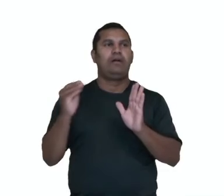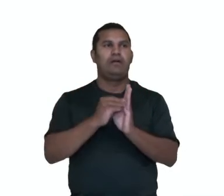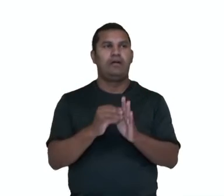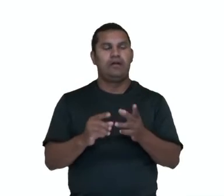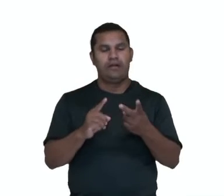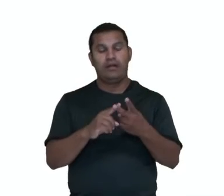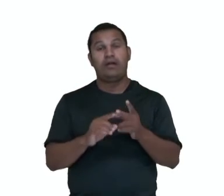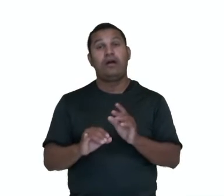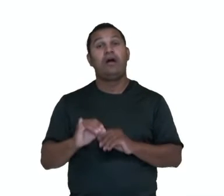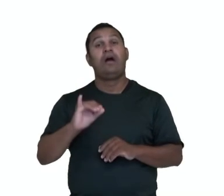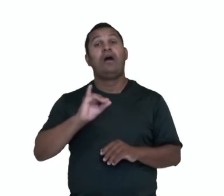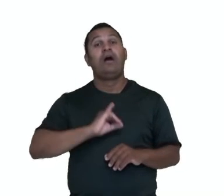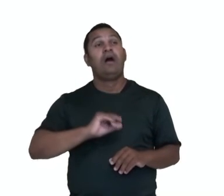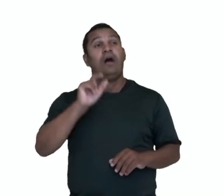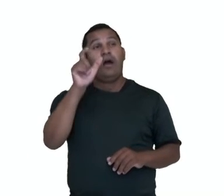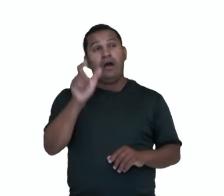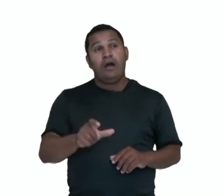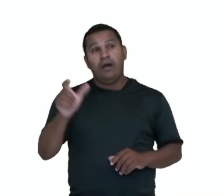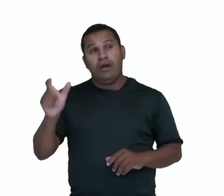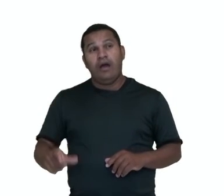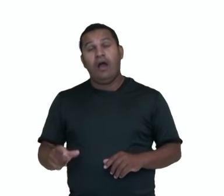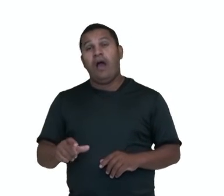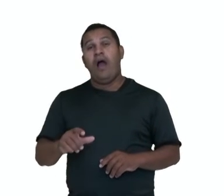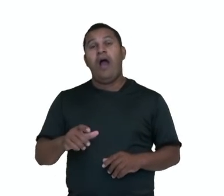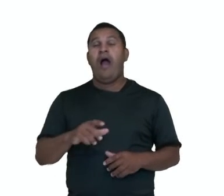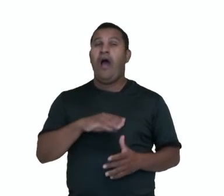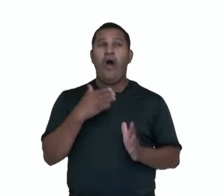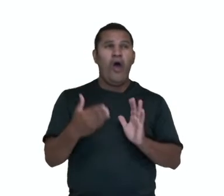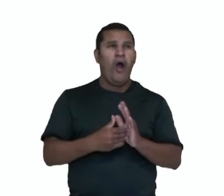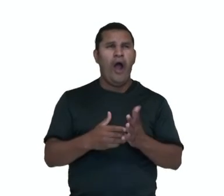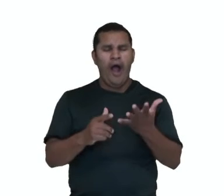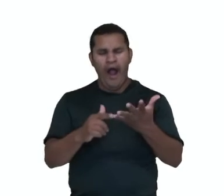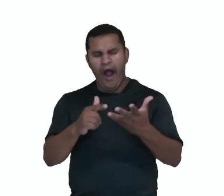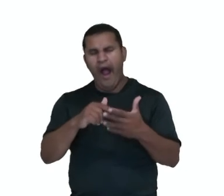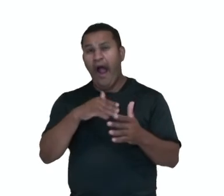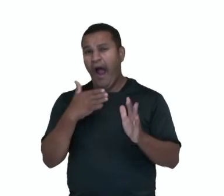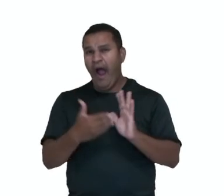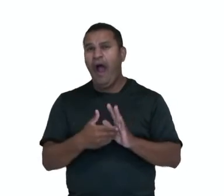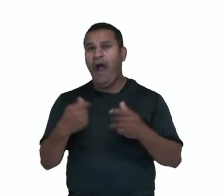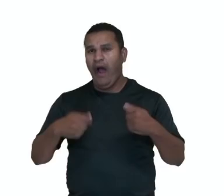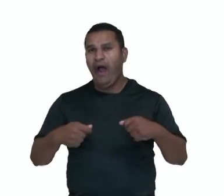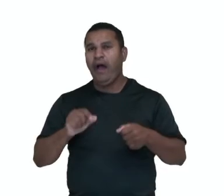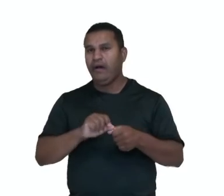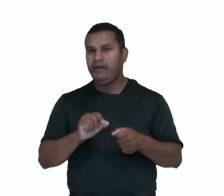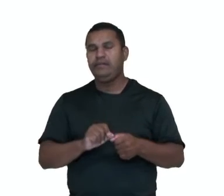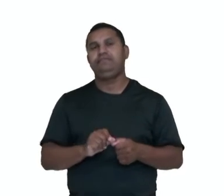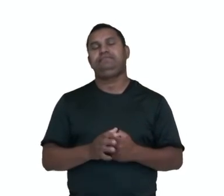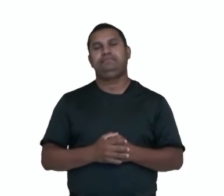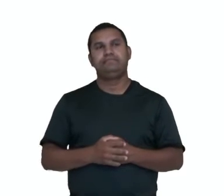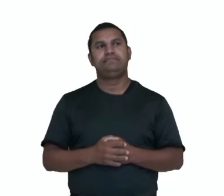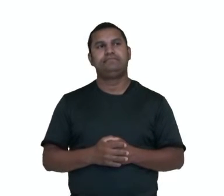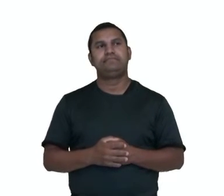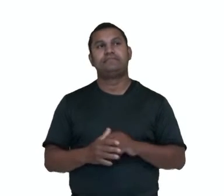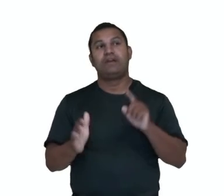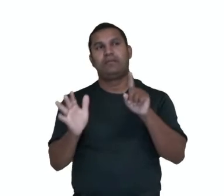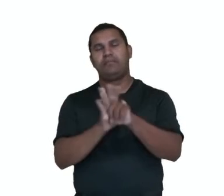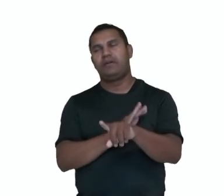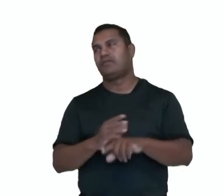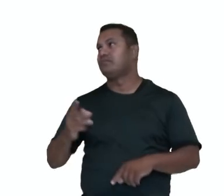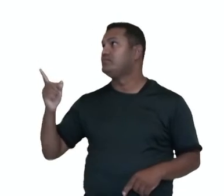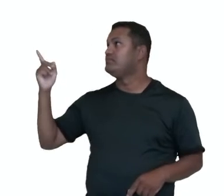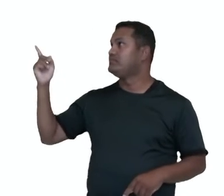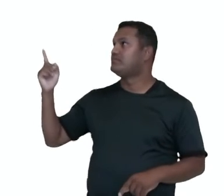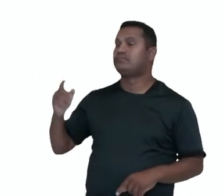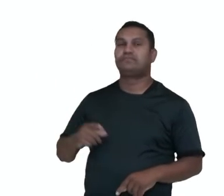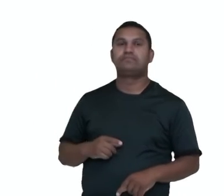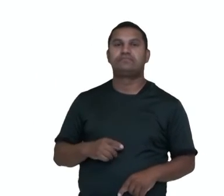editora, local, número de páginas, preço de venda. Atividade mão na massa. Pense num filme que você tenha assistido ou em um